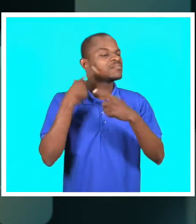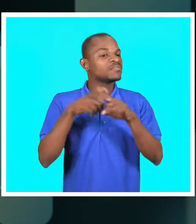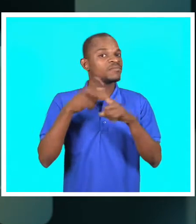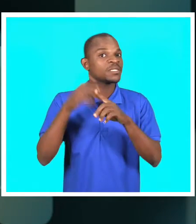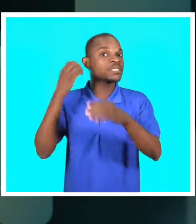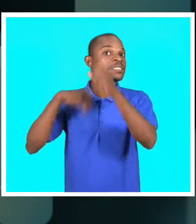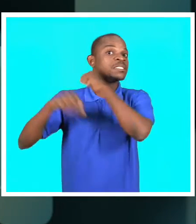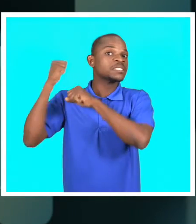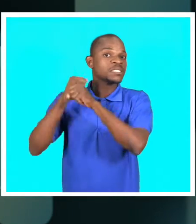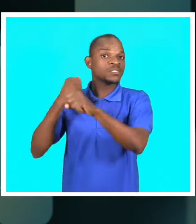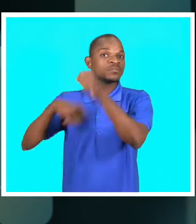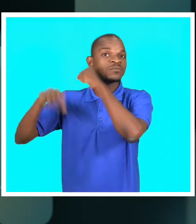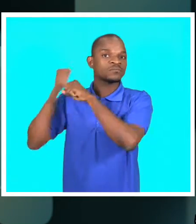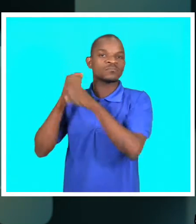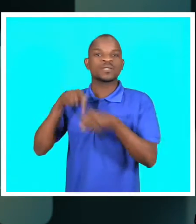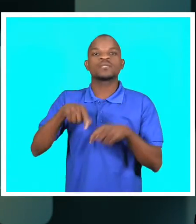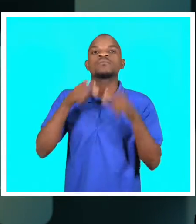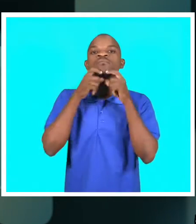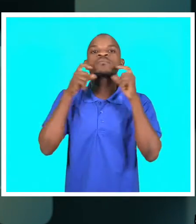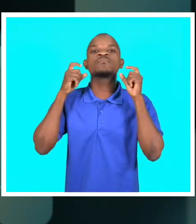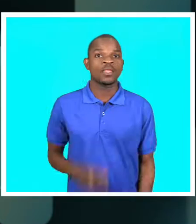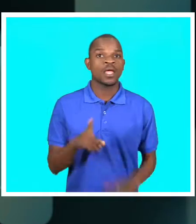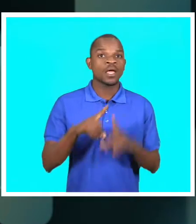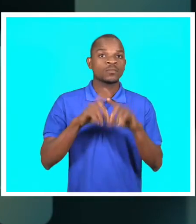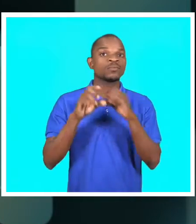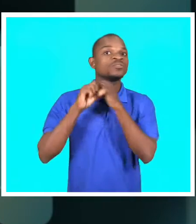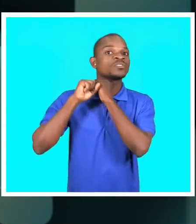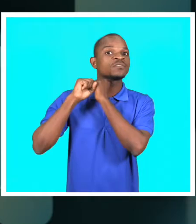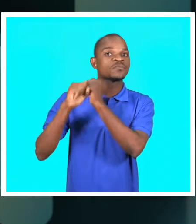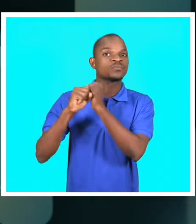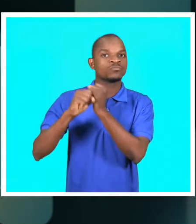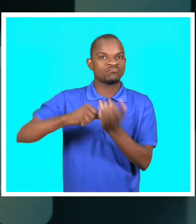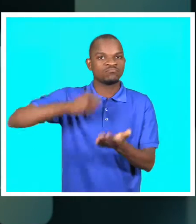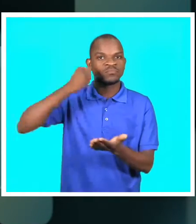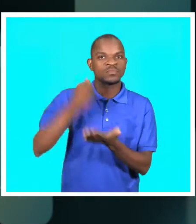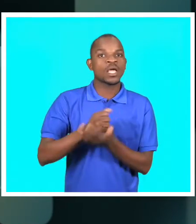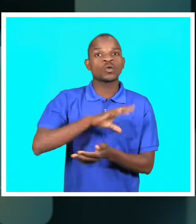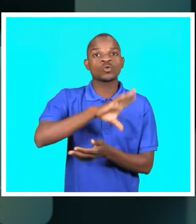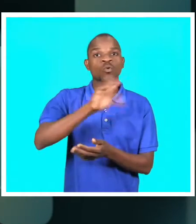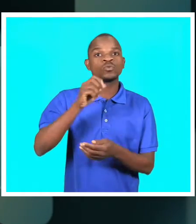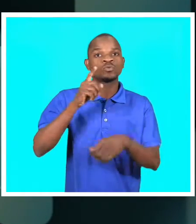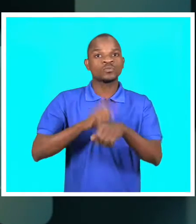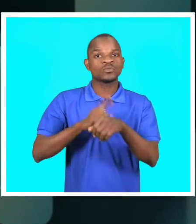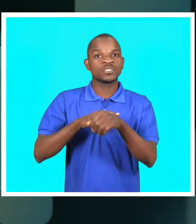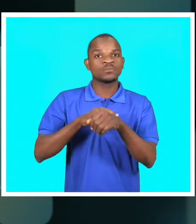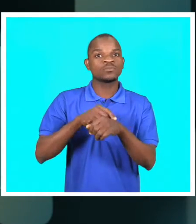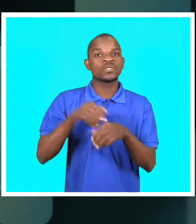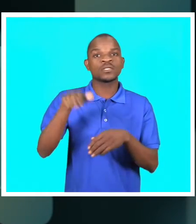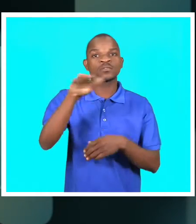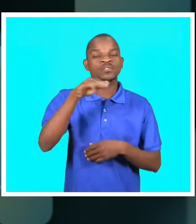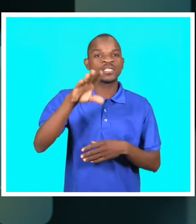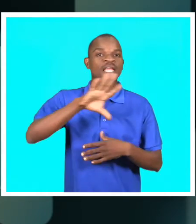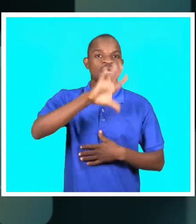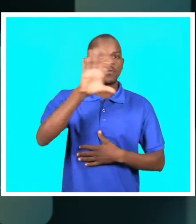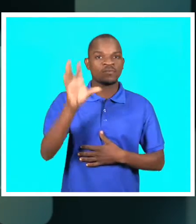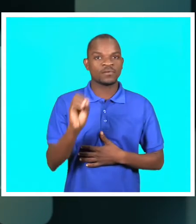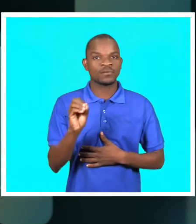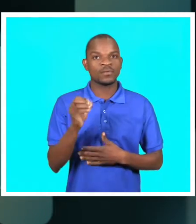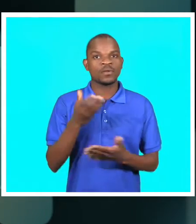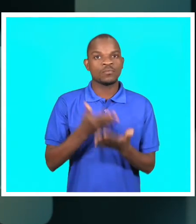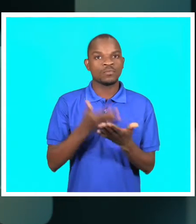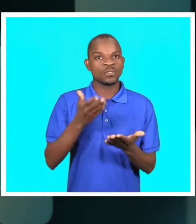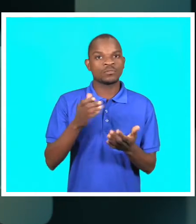muitos séculos de escravatura aqui em Moçambique. A escravatura marca todos os momentos das